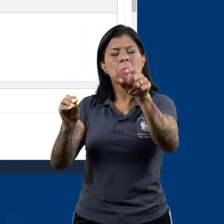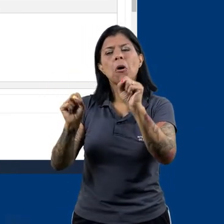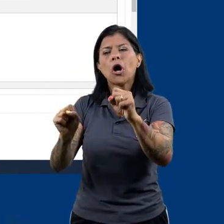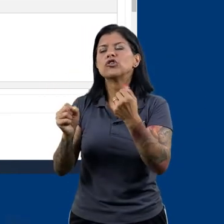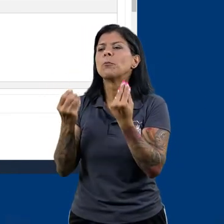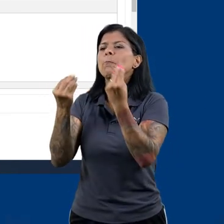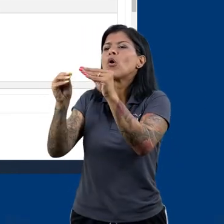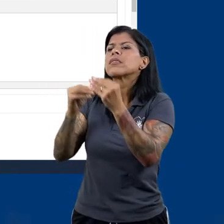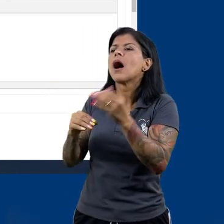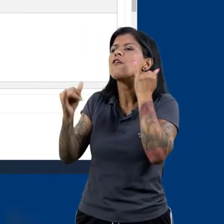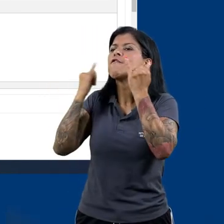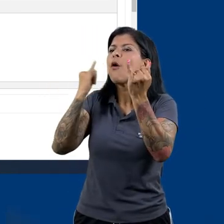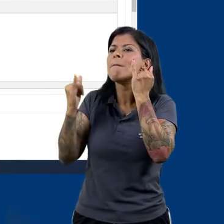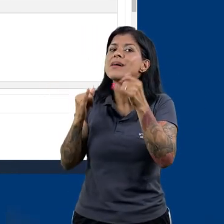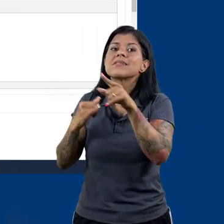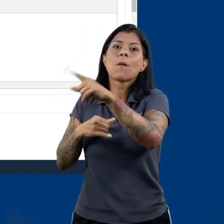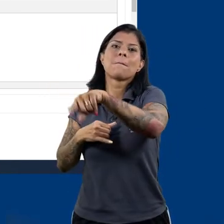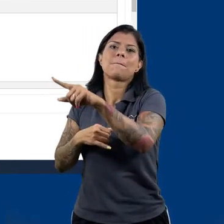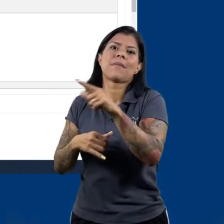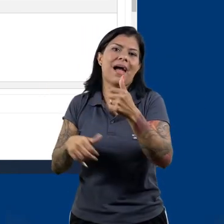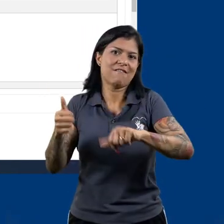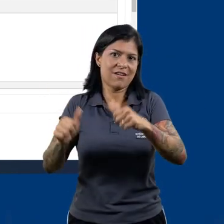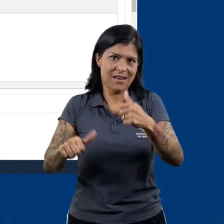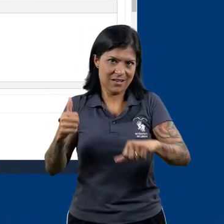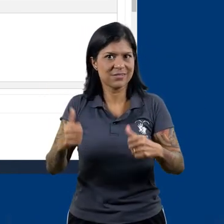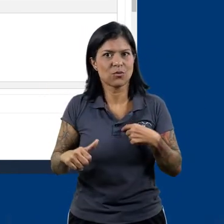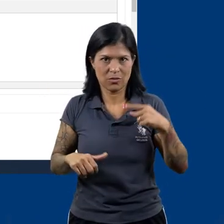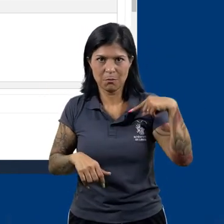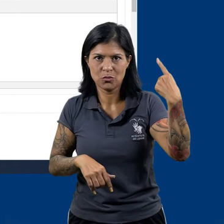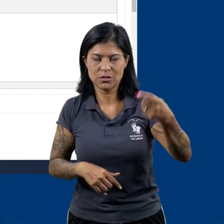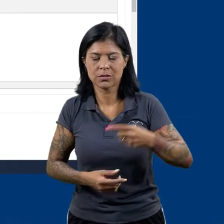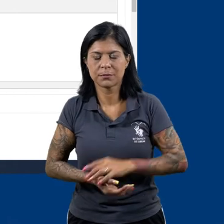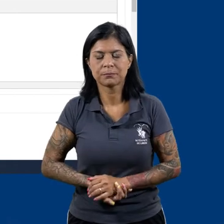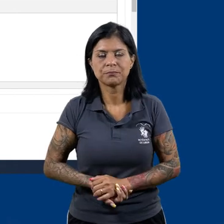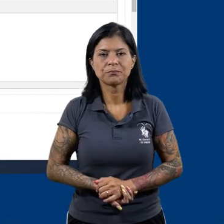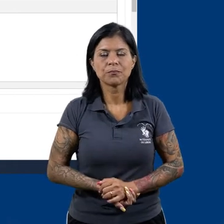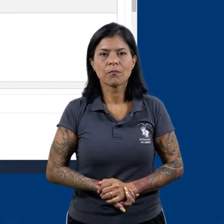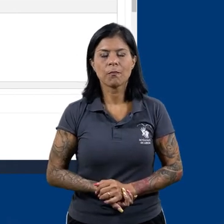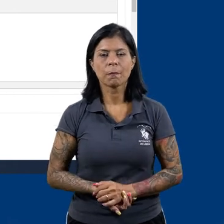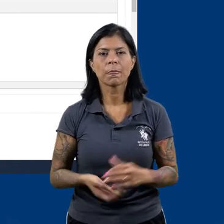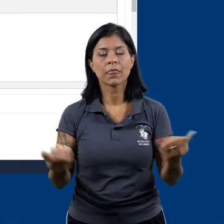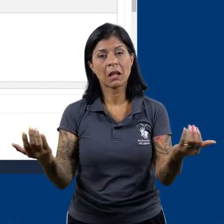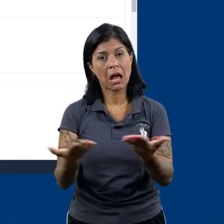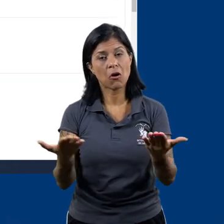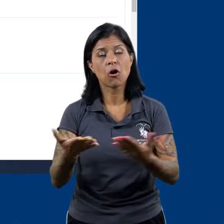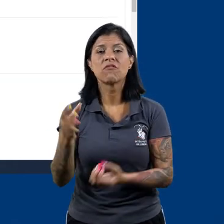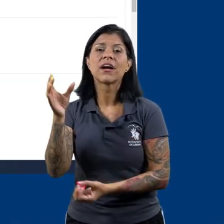informações podemos inserir algumas informações guia para os avaliadores